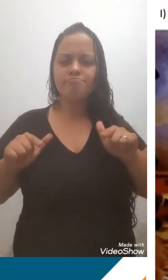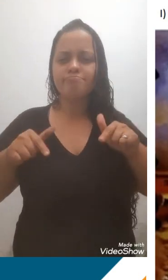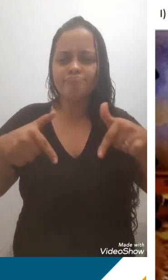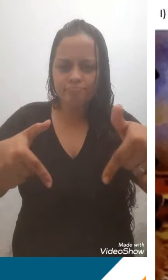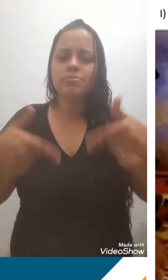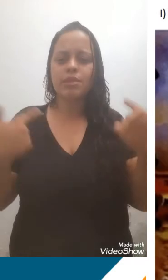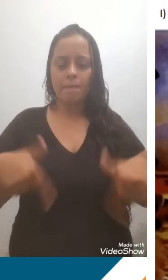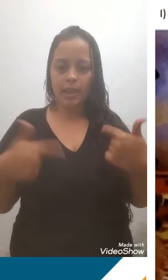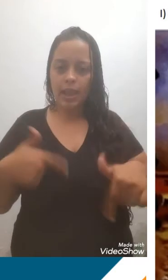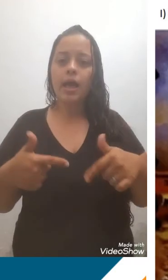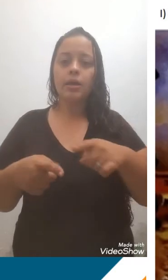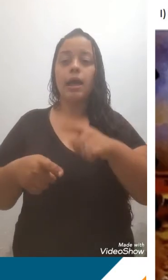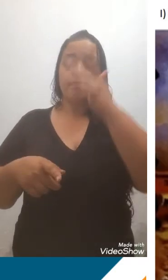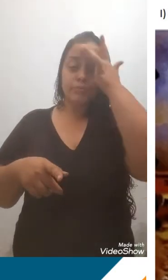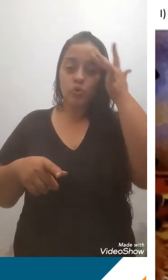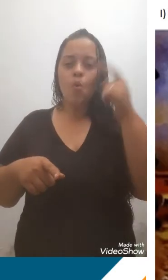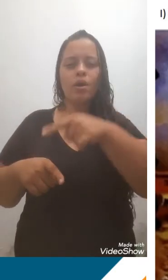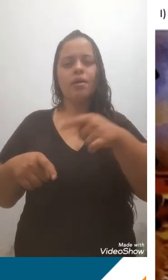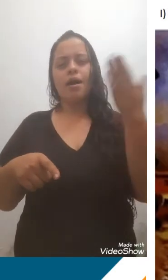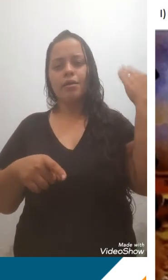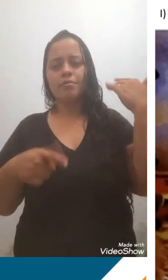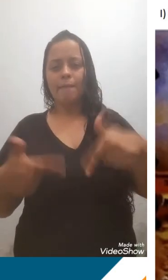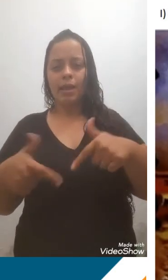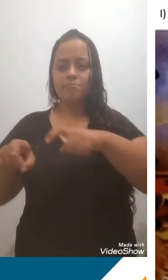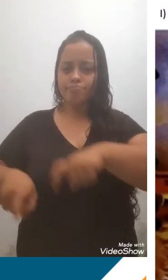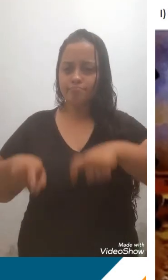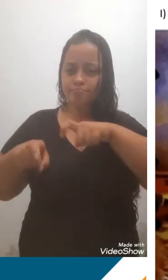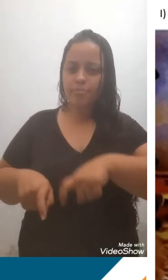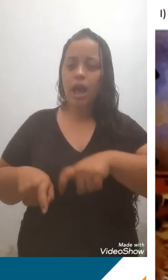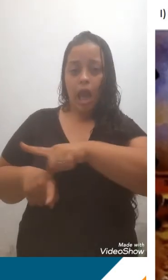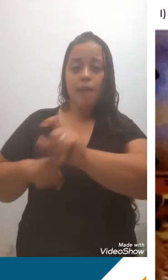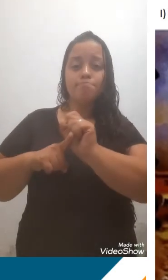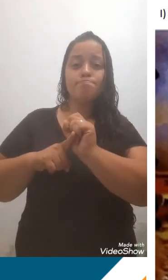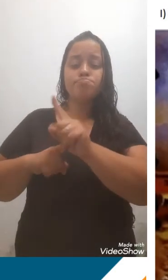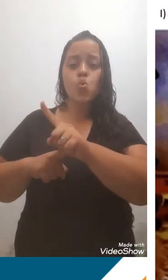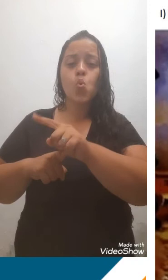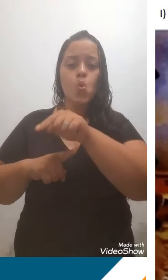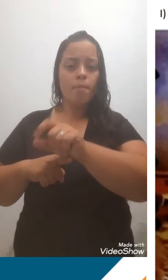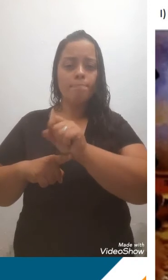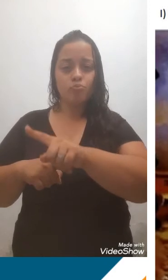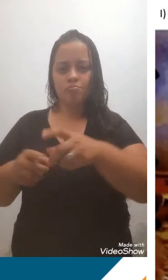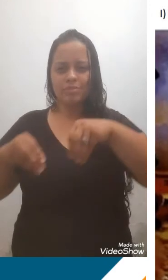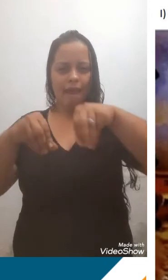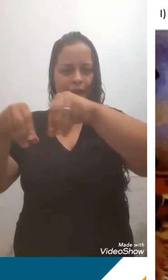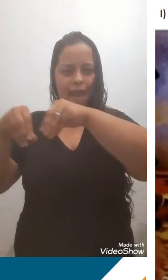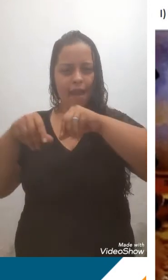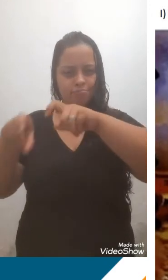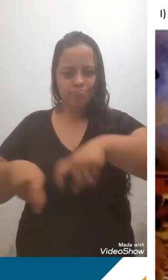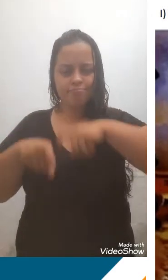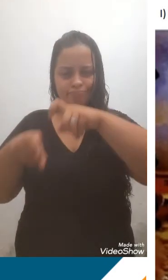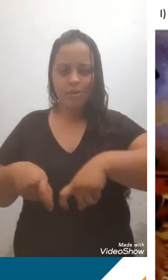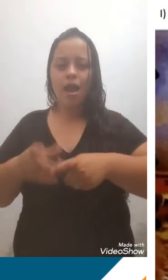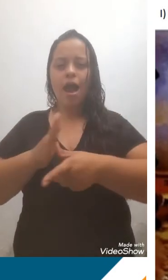para trabalhar na indústria. Esses camponeses passam por um processo de expulsão das suas terras, as terras